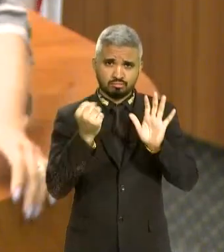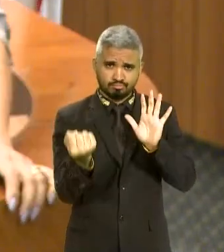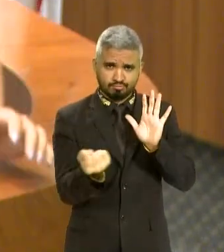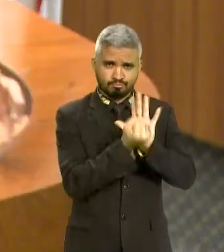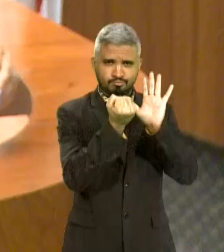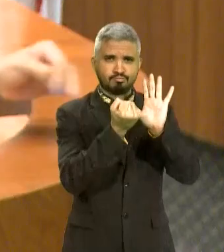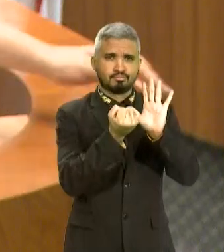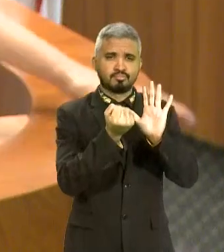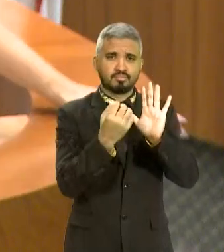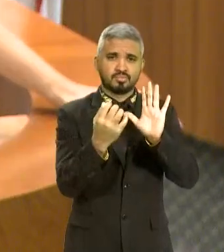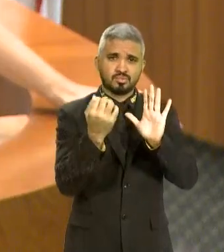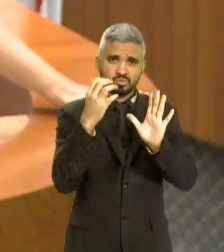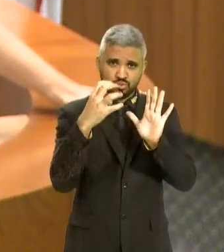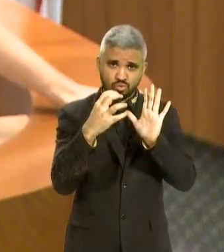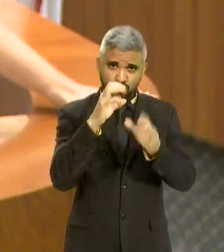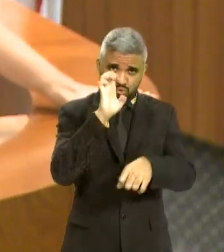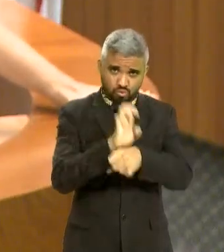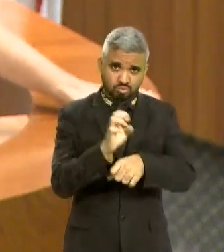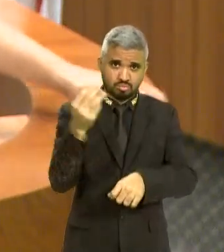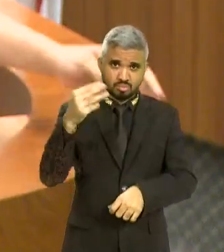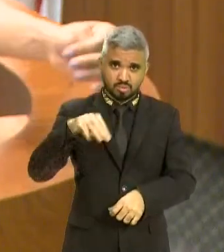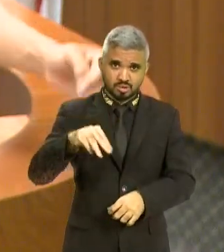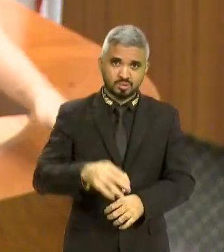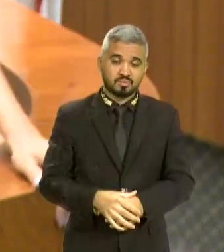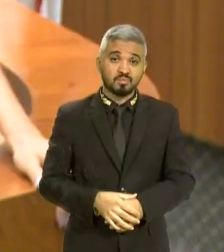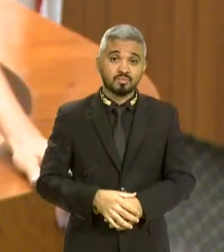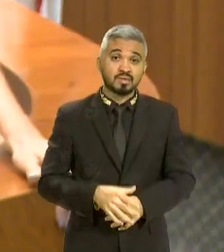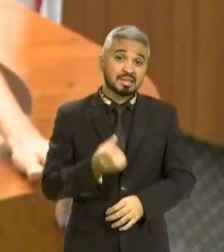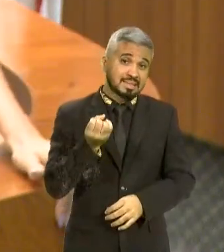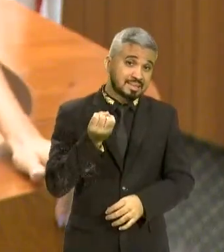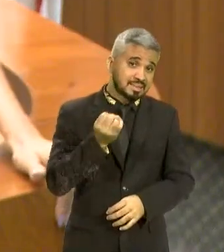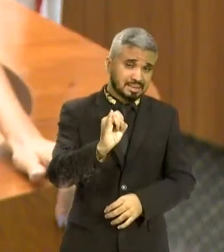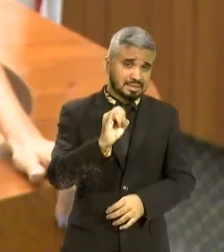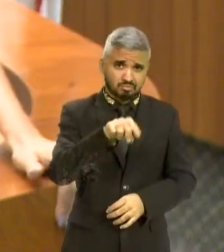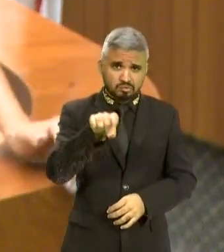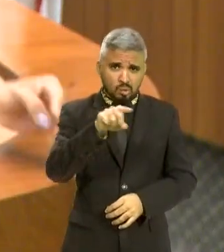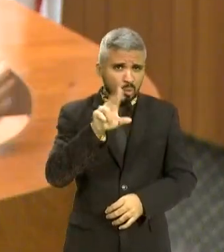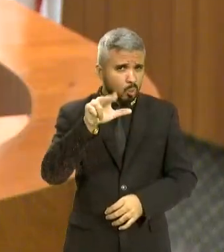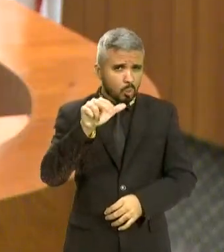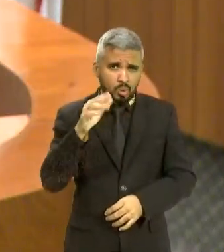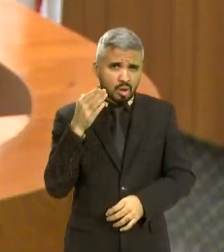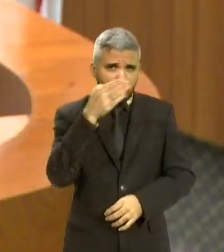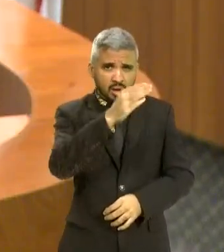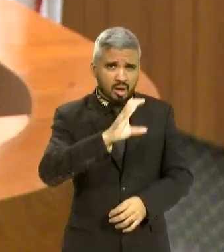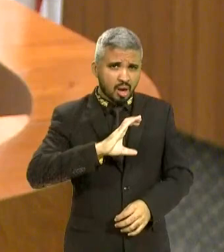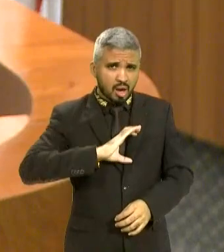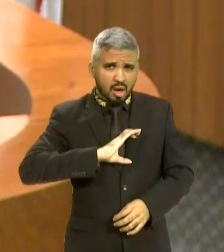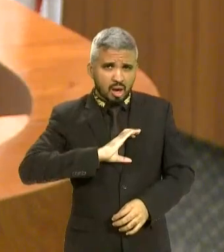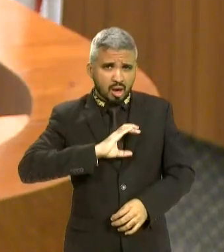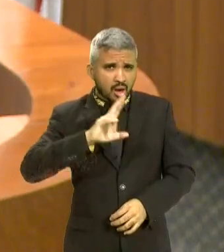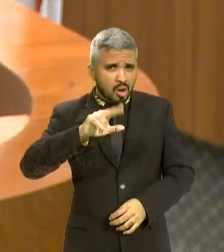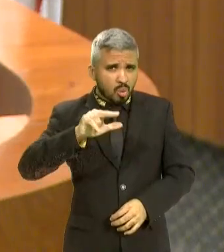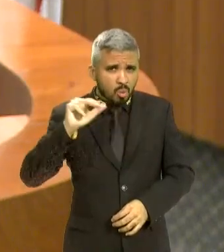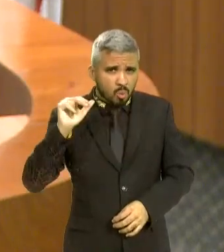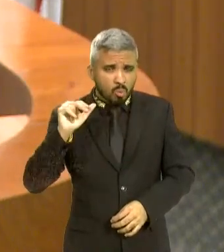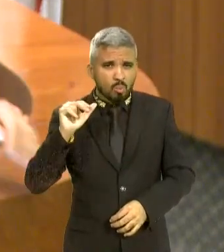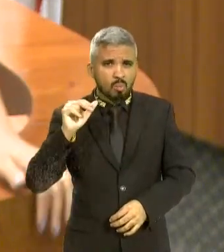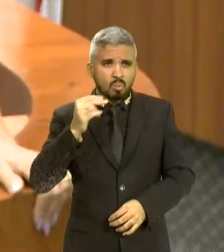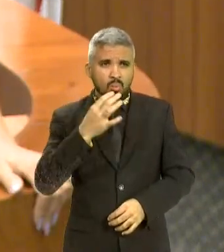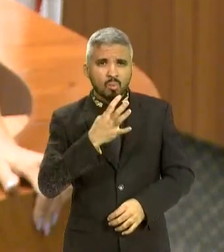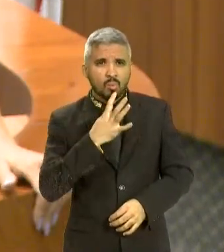certeza que quem não conhece esse Natal vai ter a curiosidade de conhecer. Quem já teve a oportunidade de estar lá, quer estar